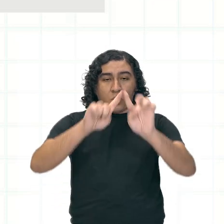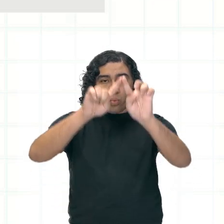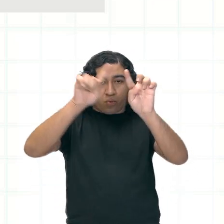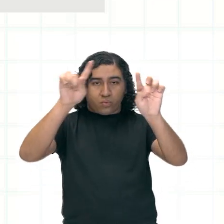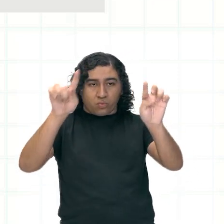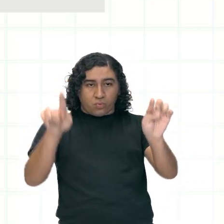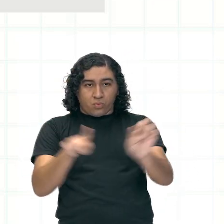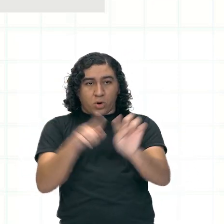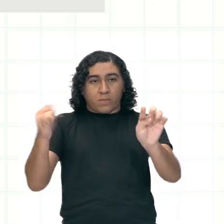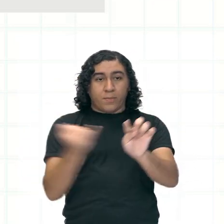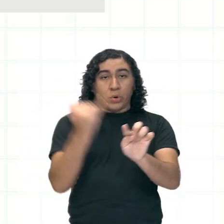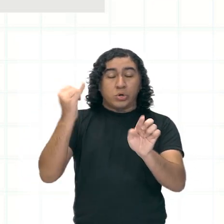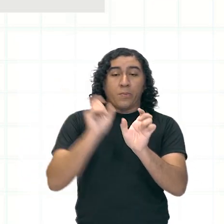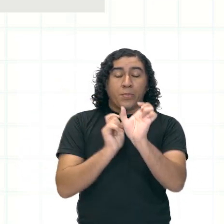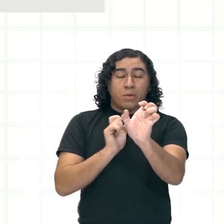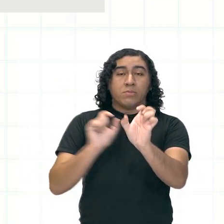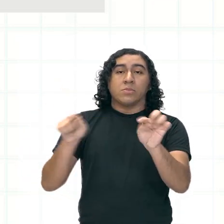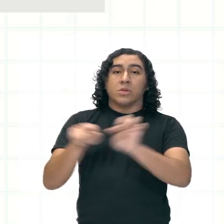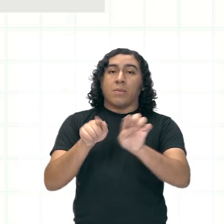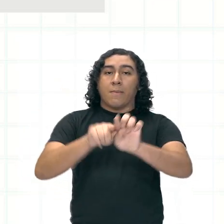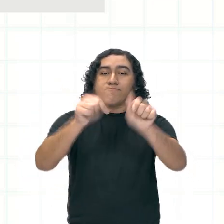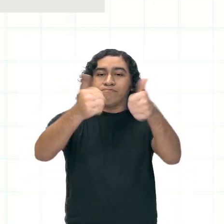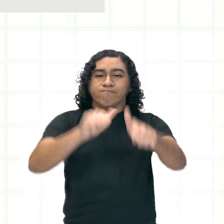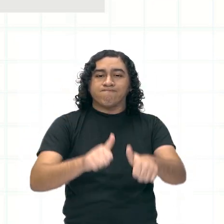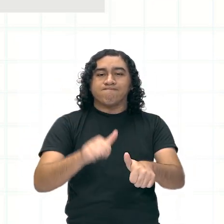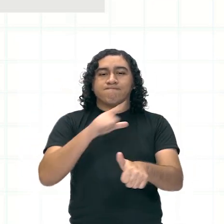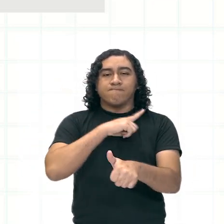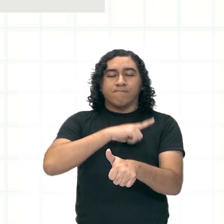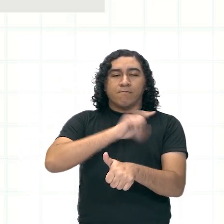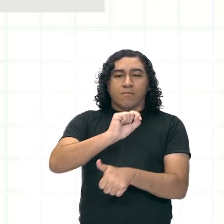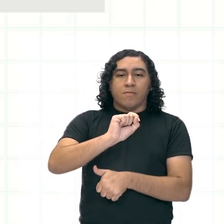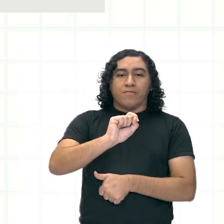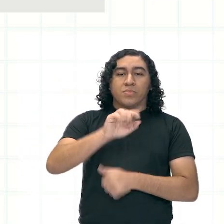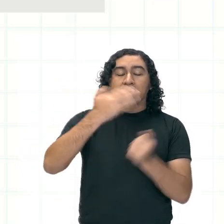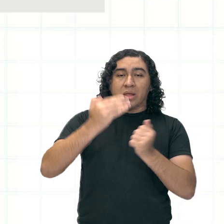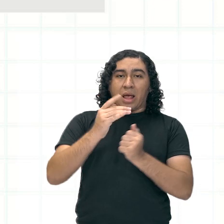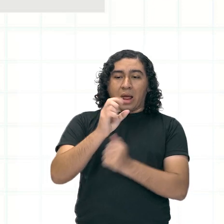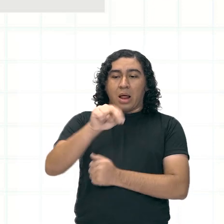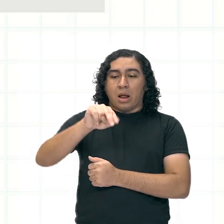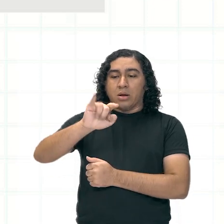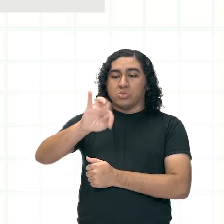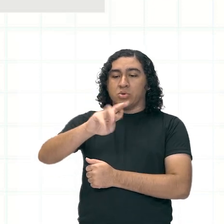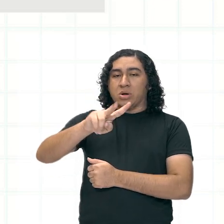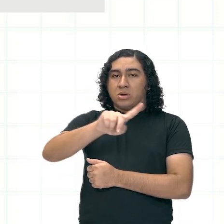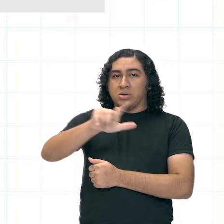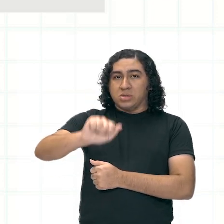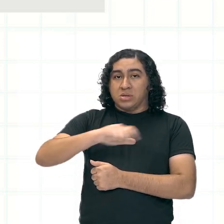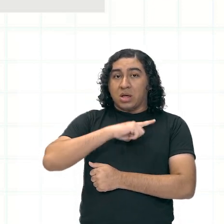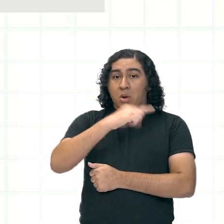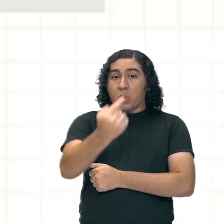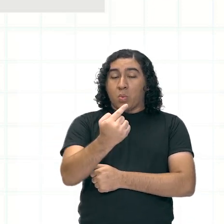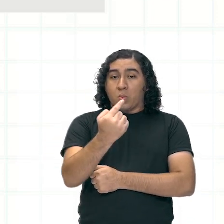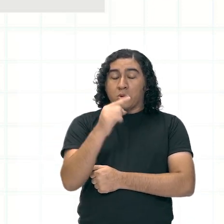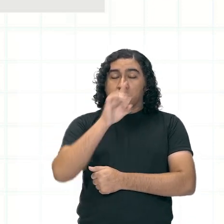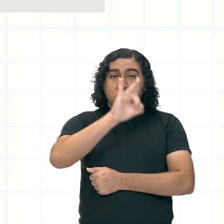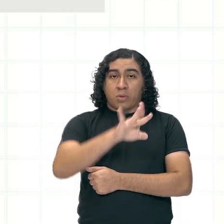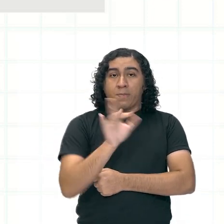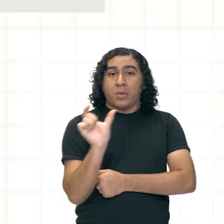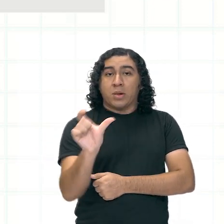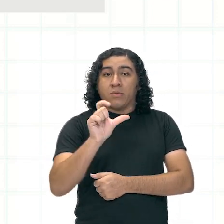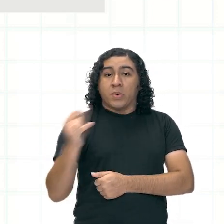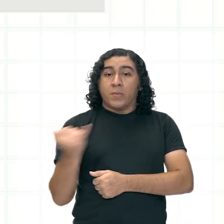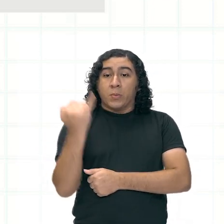palavra mais importante, certo? E observem que esse núcleo aqui, natureza, eu tenho apenas um núcleo,